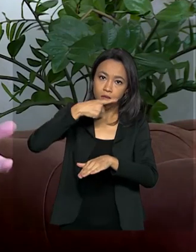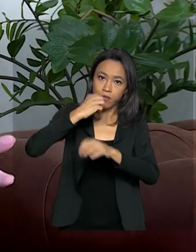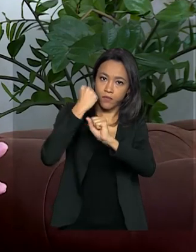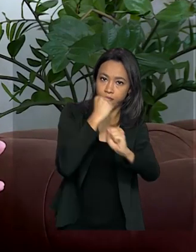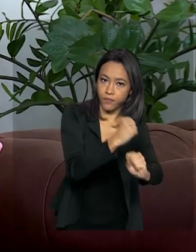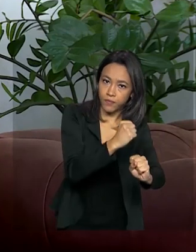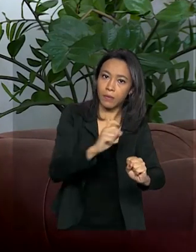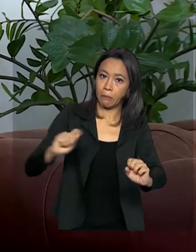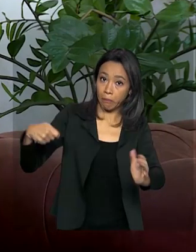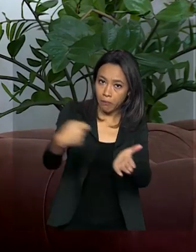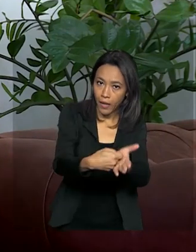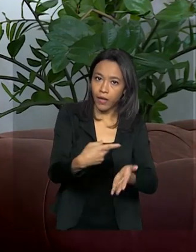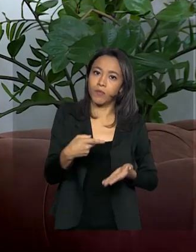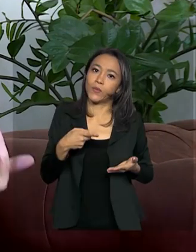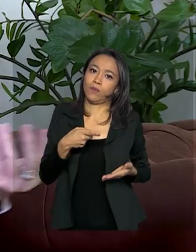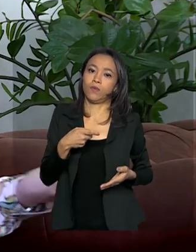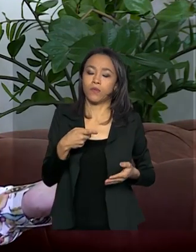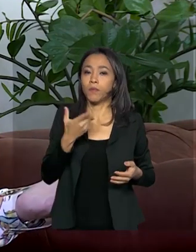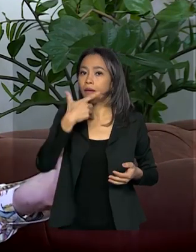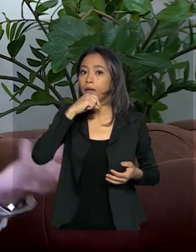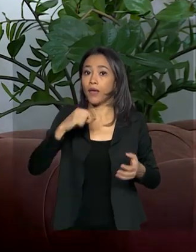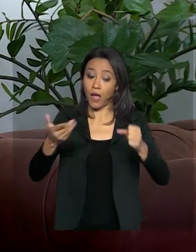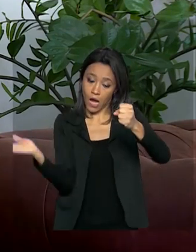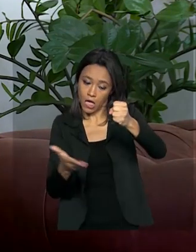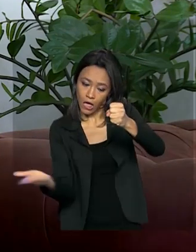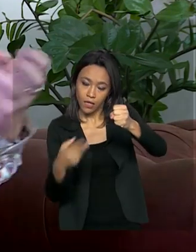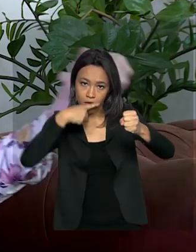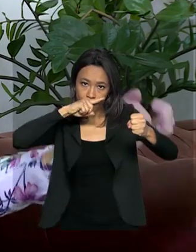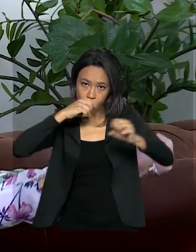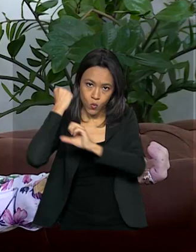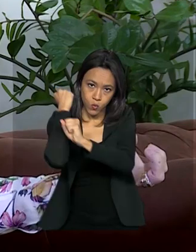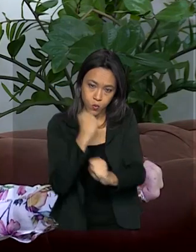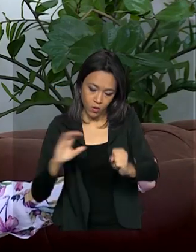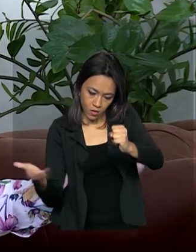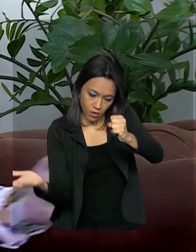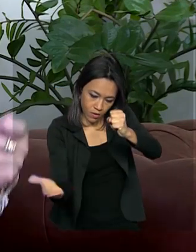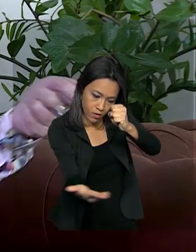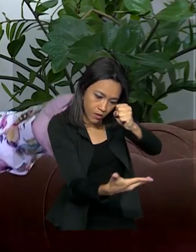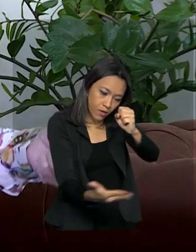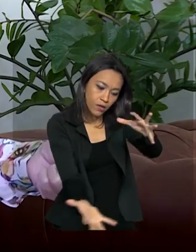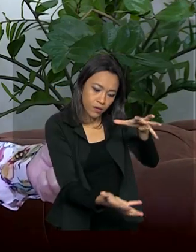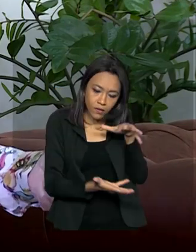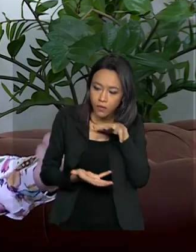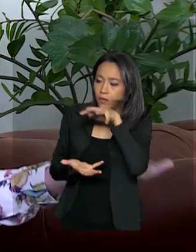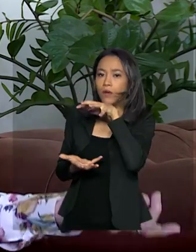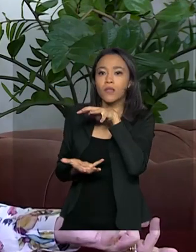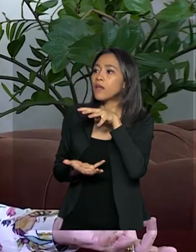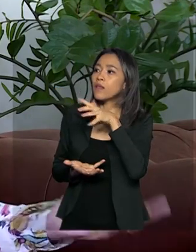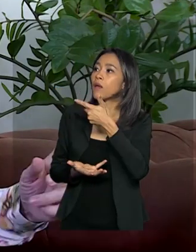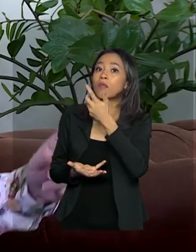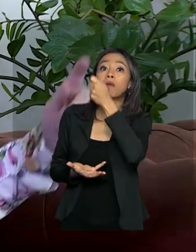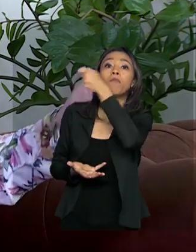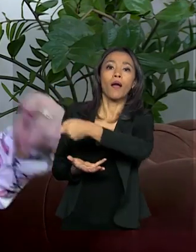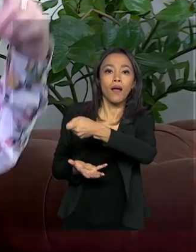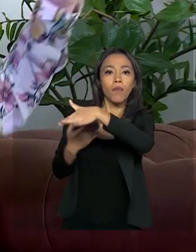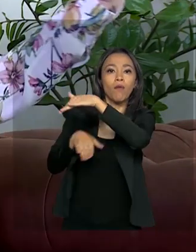pagar por esse estoque porque quem colhe a cana a usina precisa e ela seja acolhida a sua precisa pagar o seu